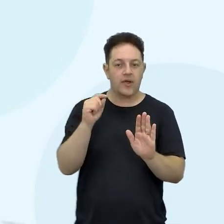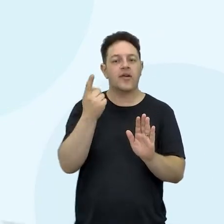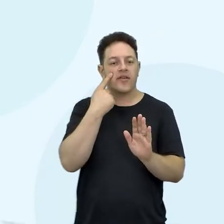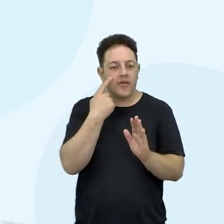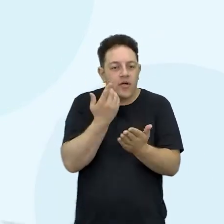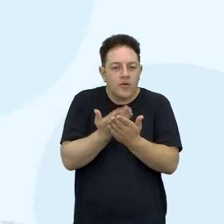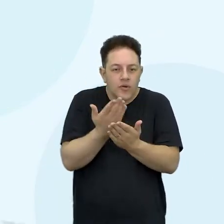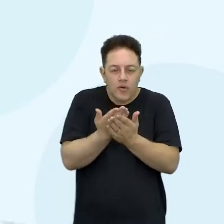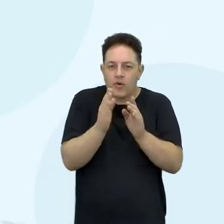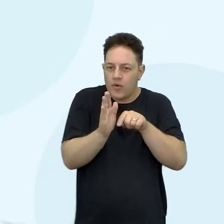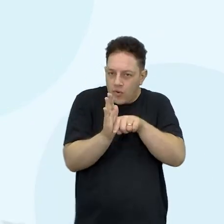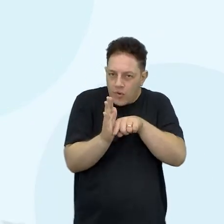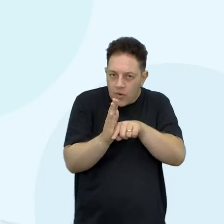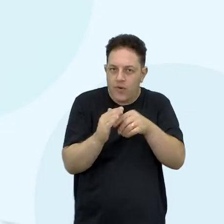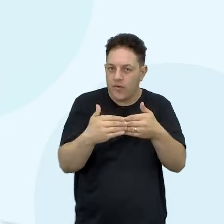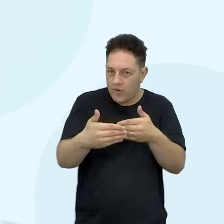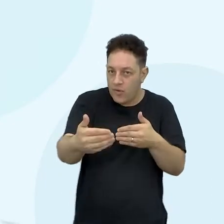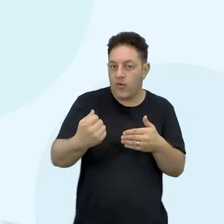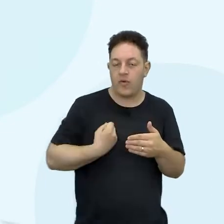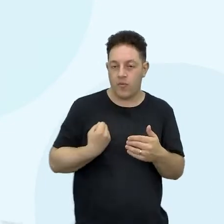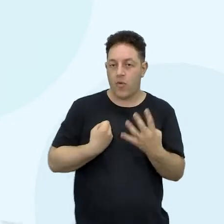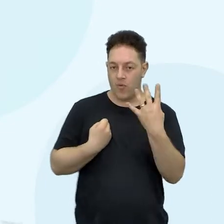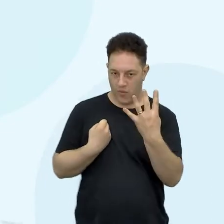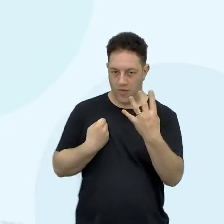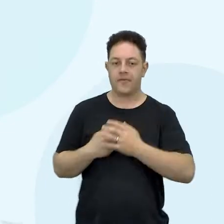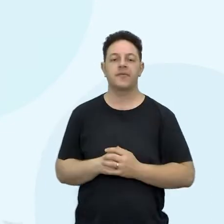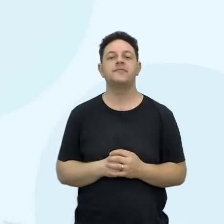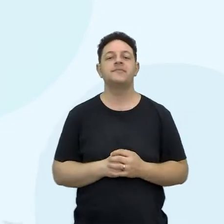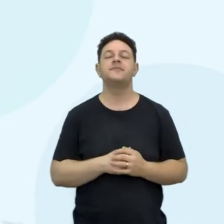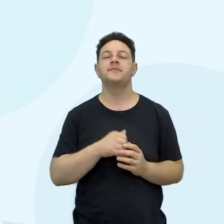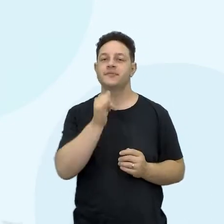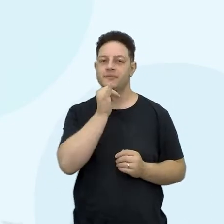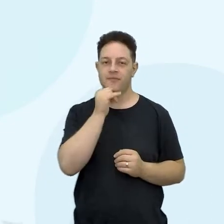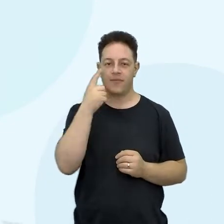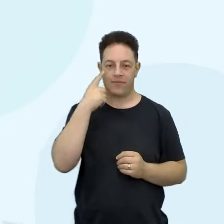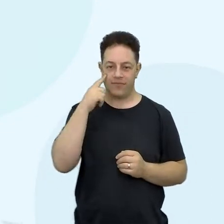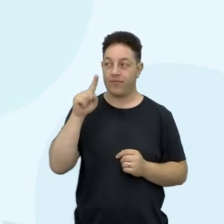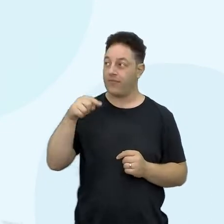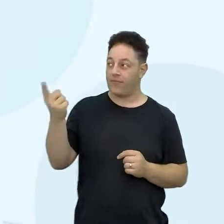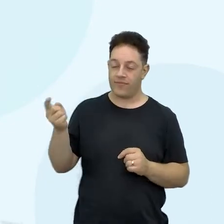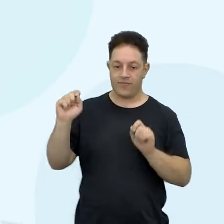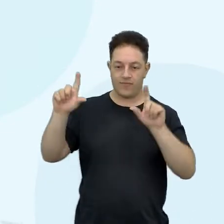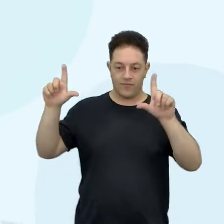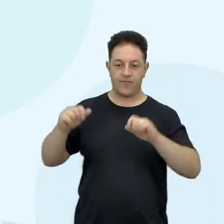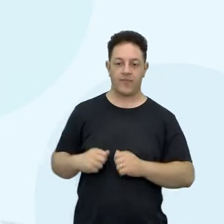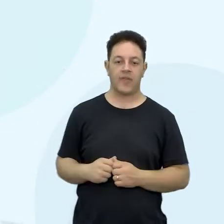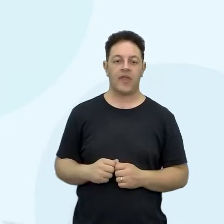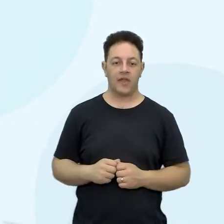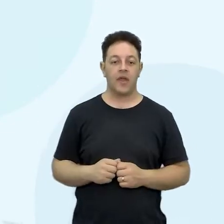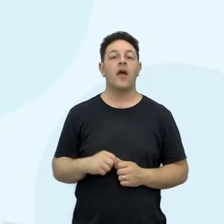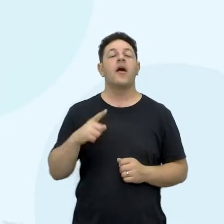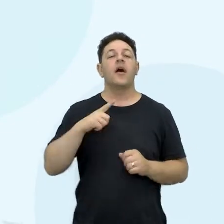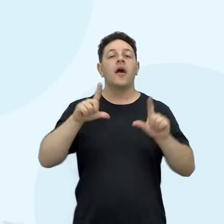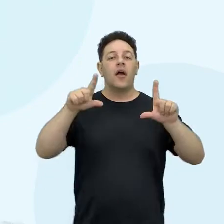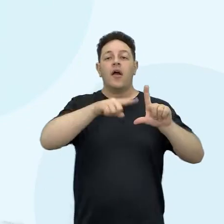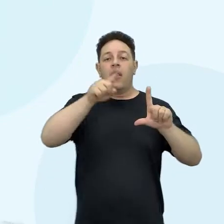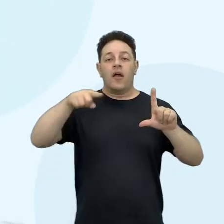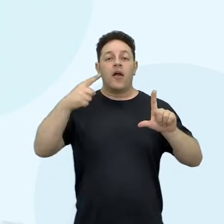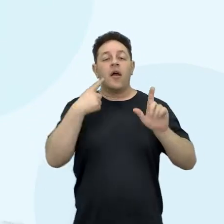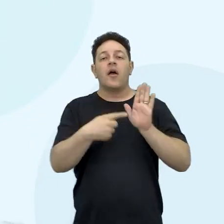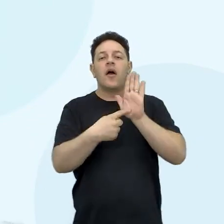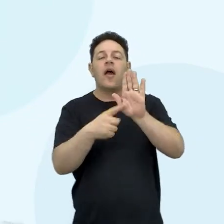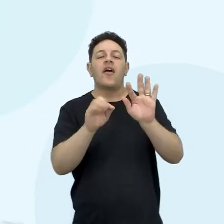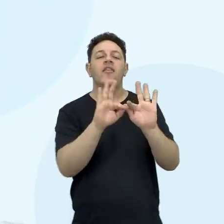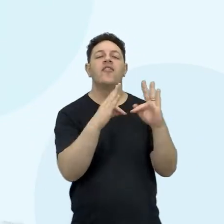gente vai estudar ao longo dessa atividade 4 inteira. O gráfico que está no próximo slide representa o consumo de energia de uma